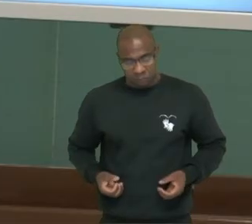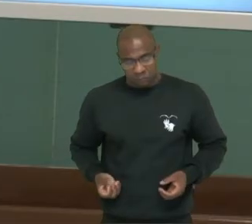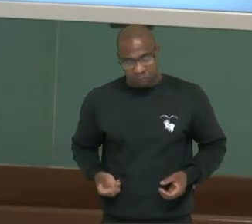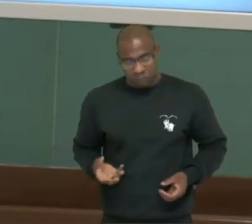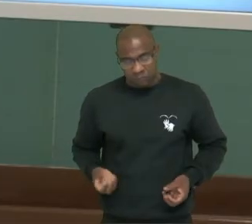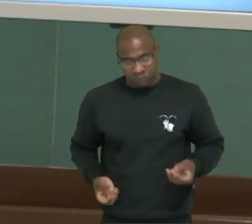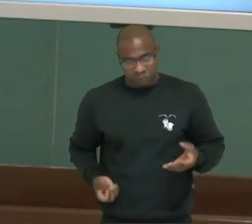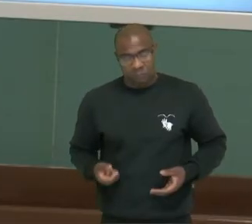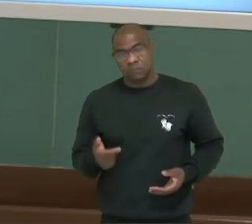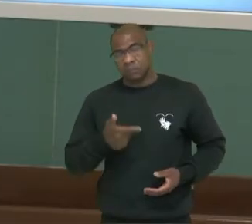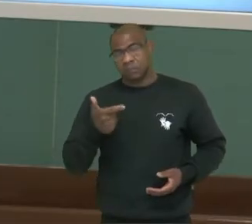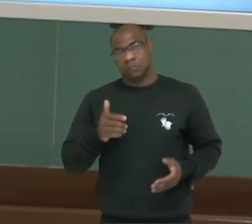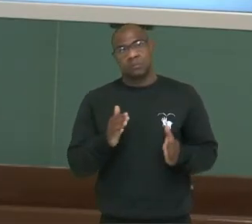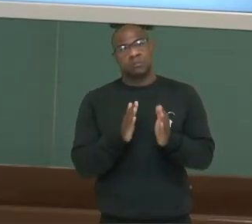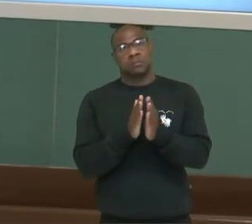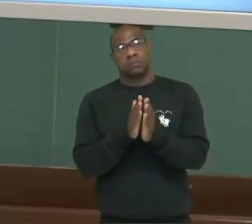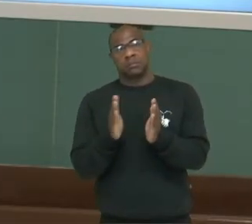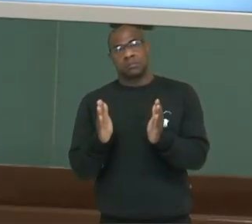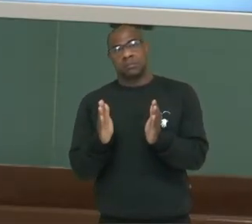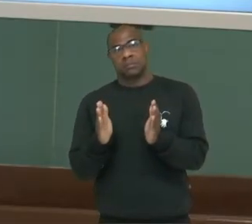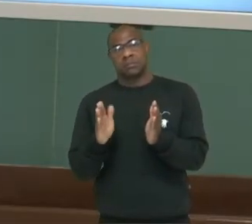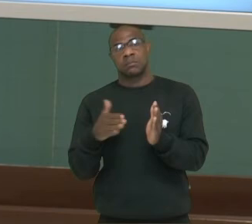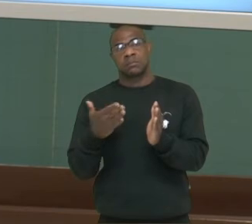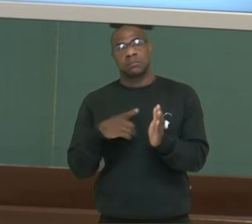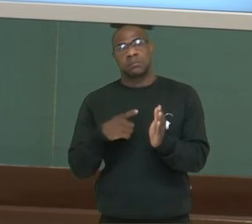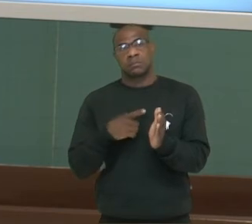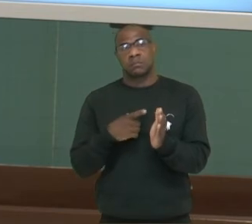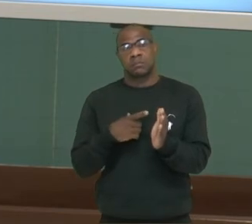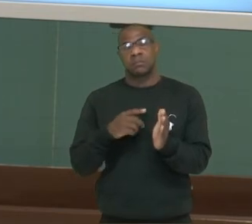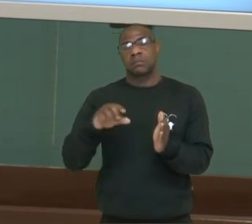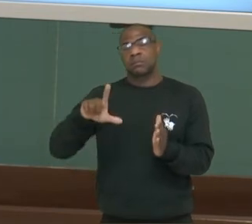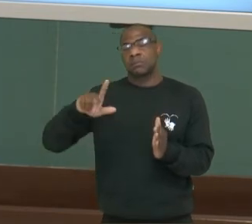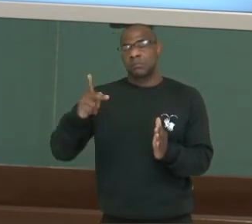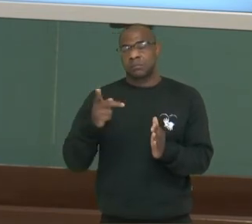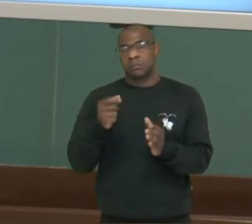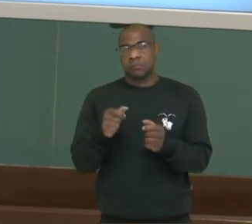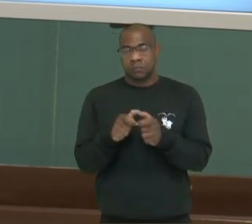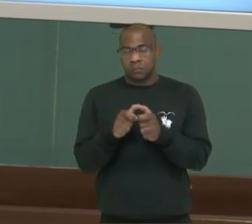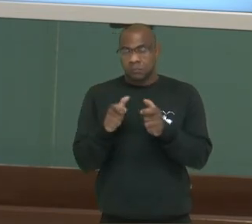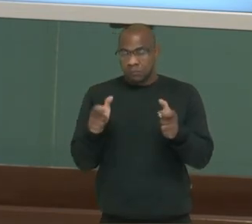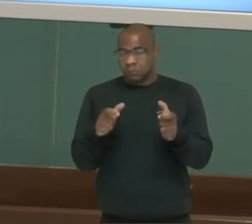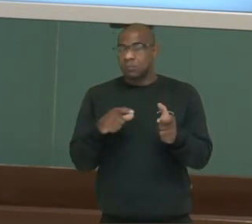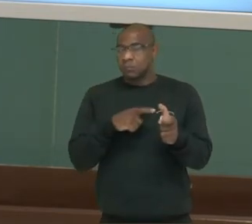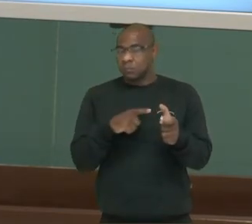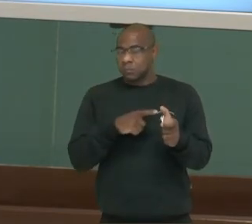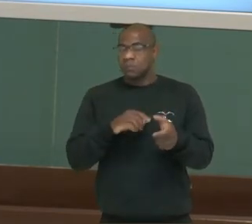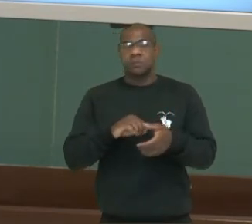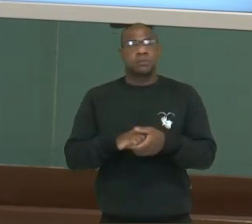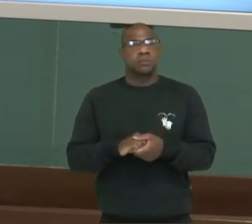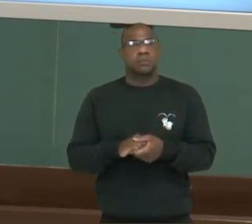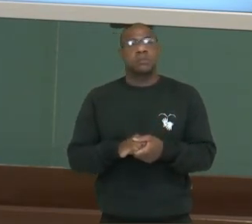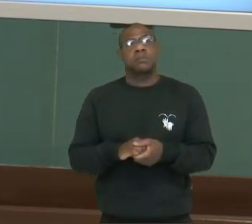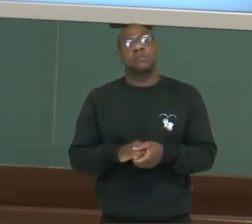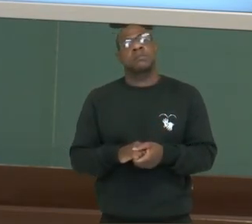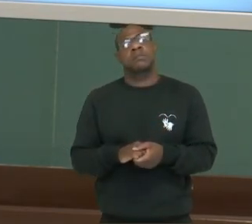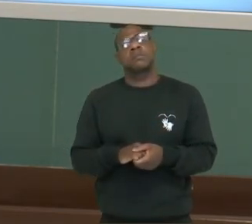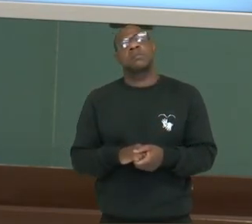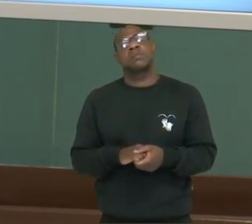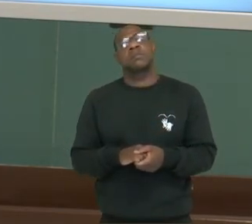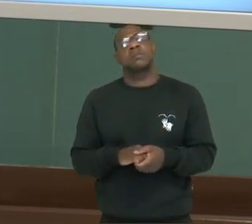ovócito secundário, né? Que é quando aumenta a LH e ele libera o gameta